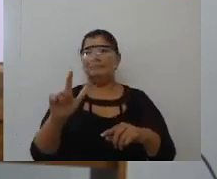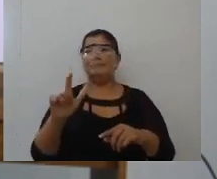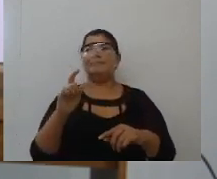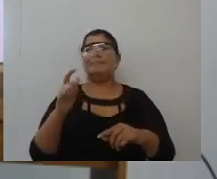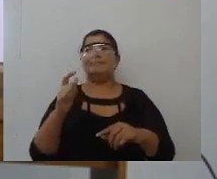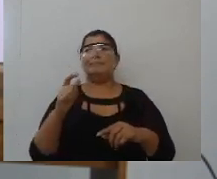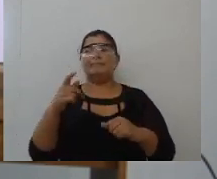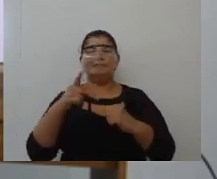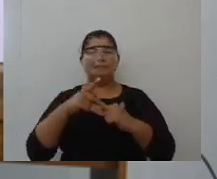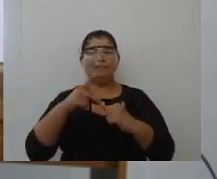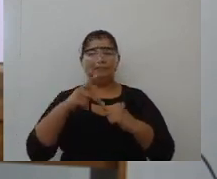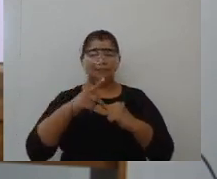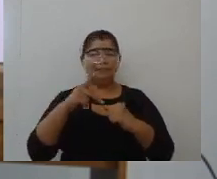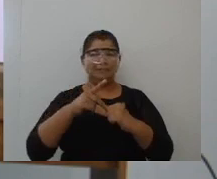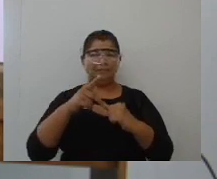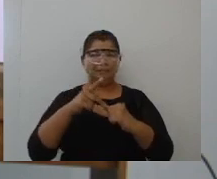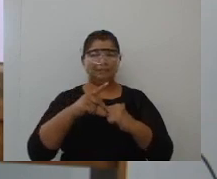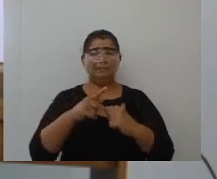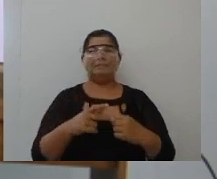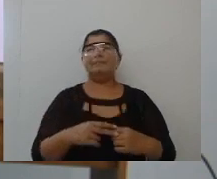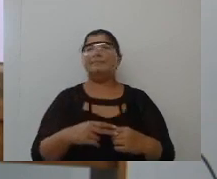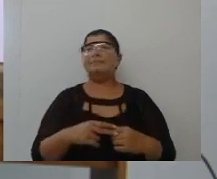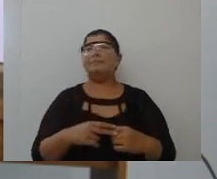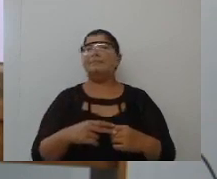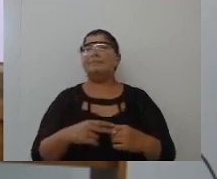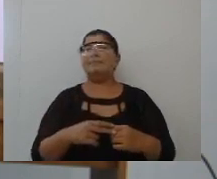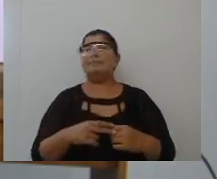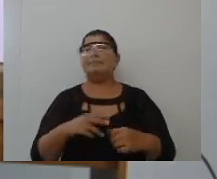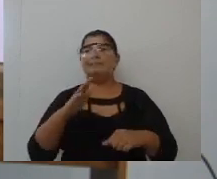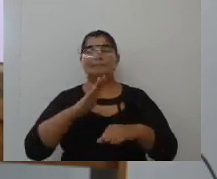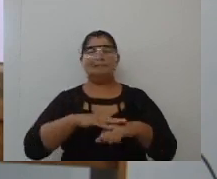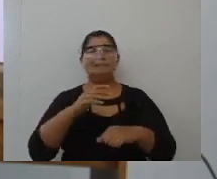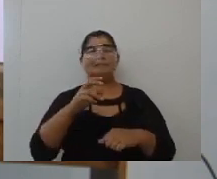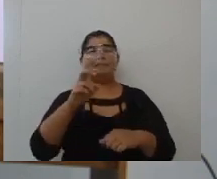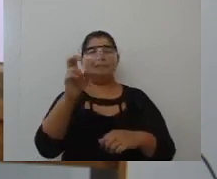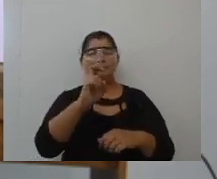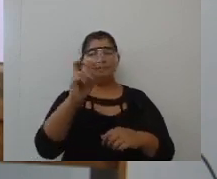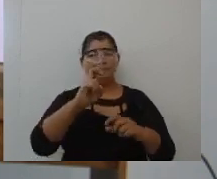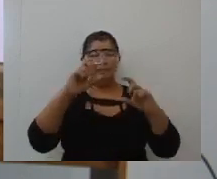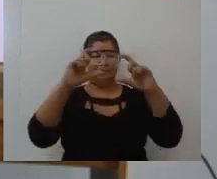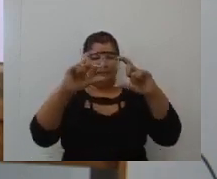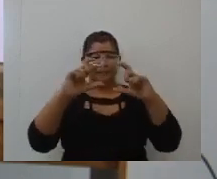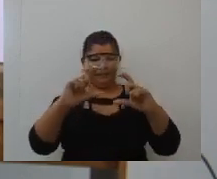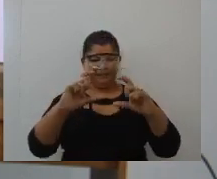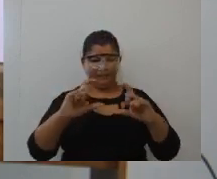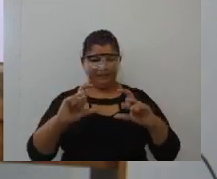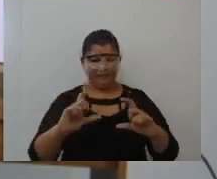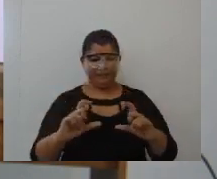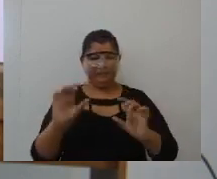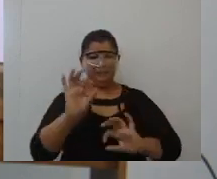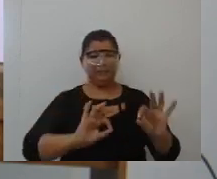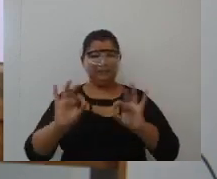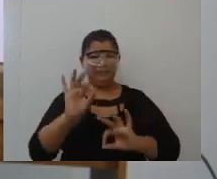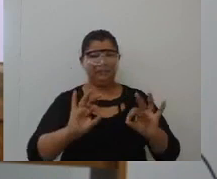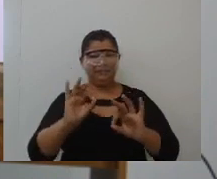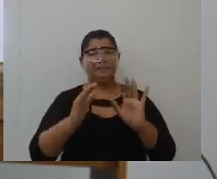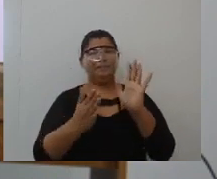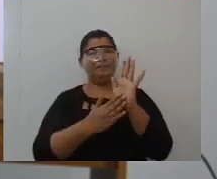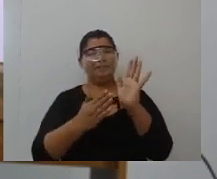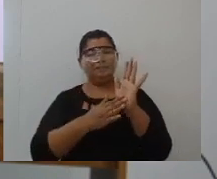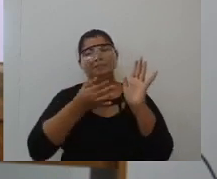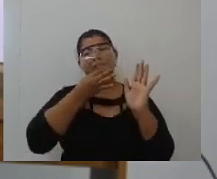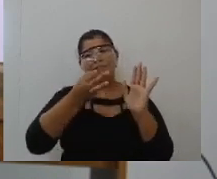né? É Osa, lá de Petrolina. Vamos ver. Sobre a 5ª competência, que é a elaboração da proposta de intervenção sobre o